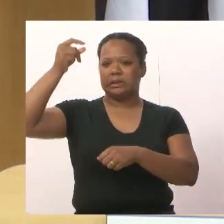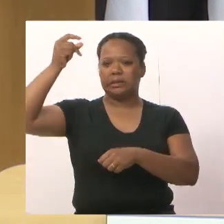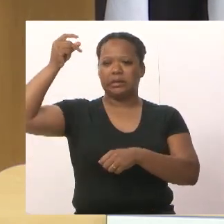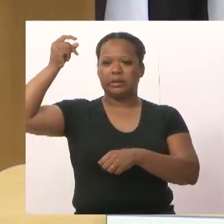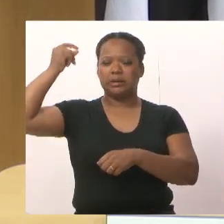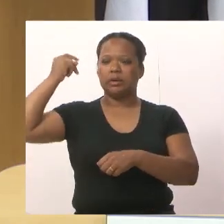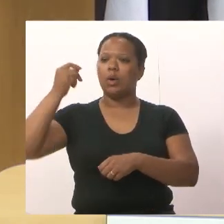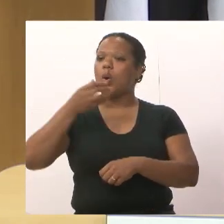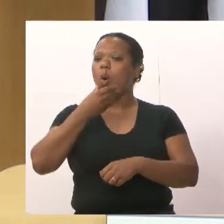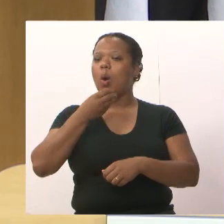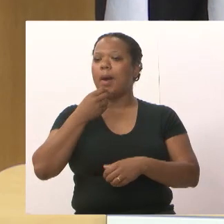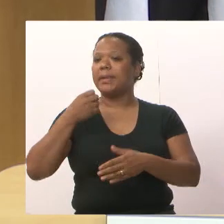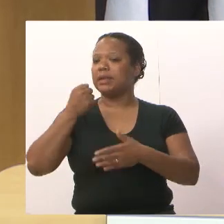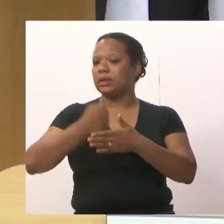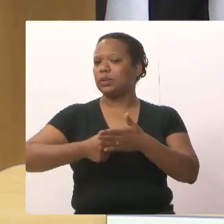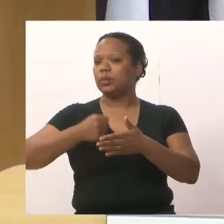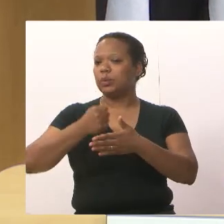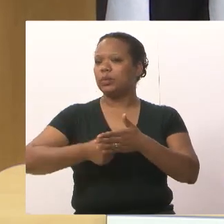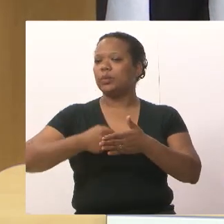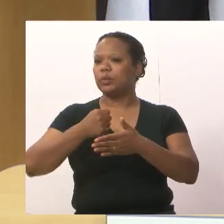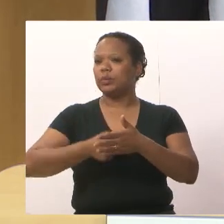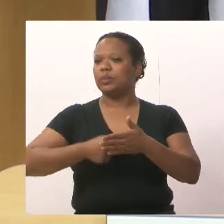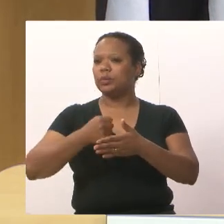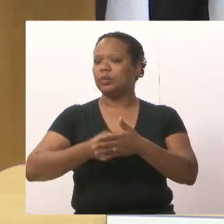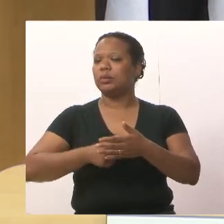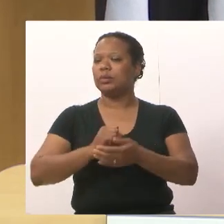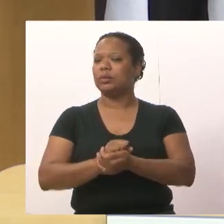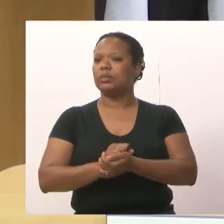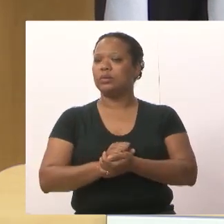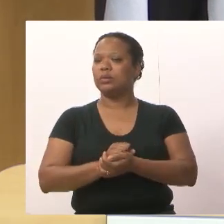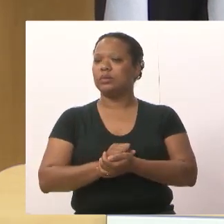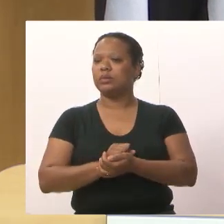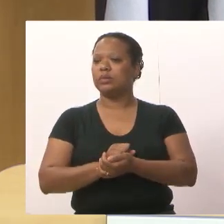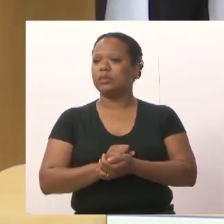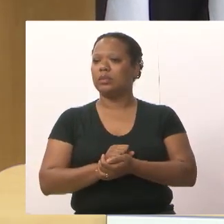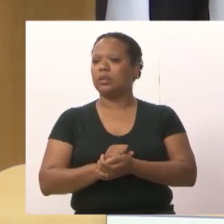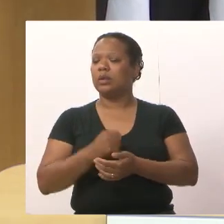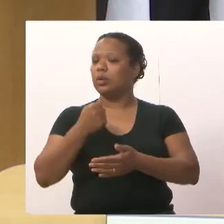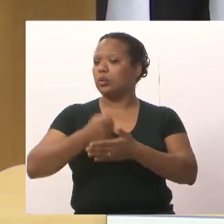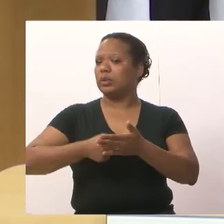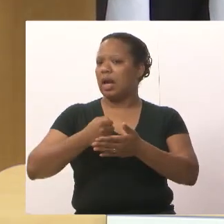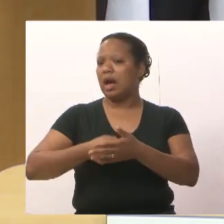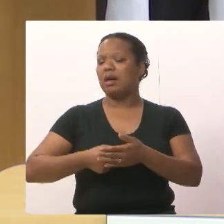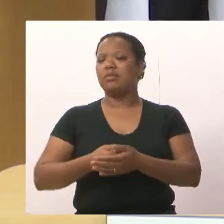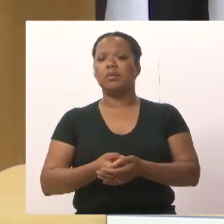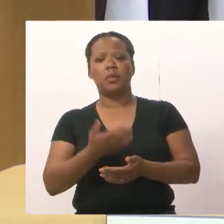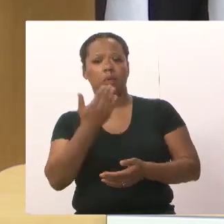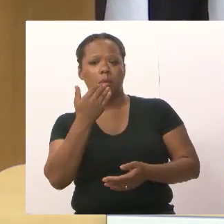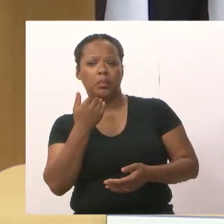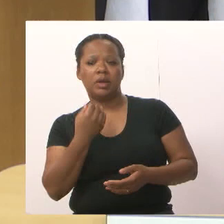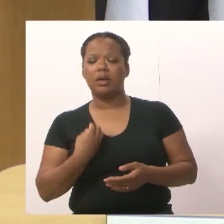que lutar e ficar mudando, ele lutava pela sobrevivência.